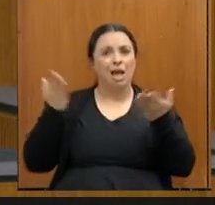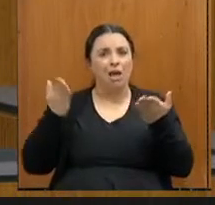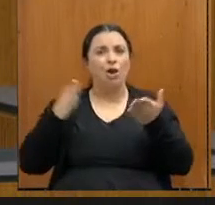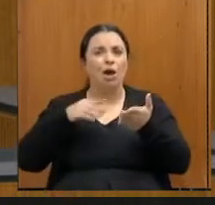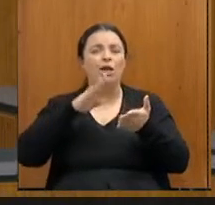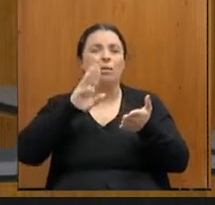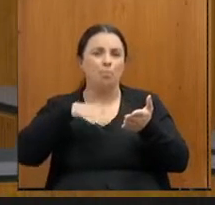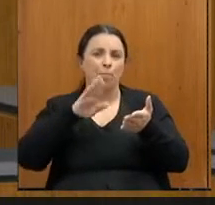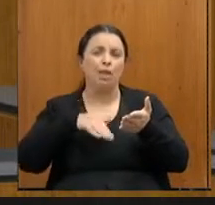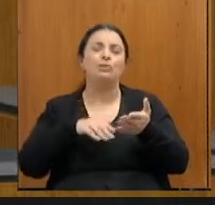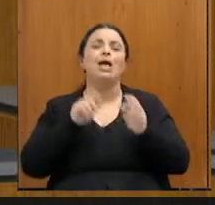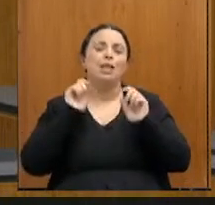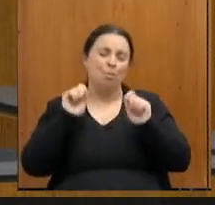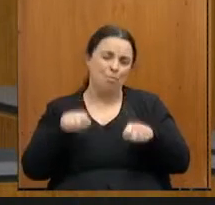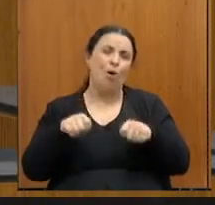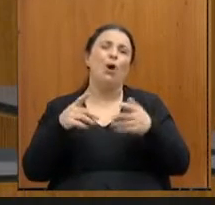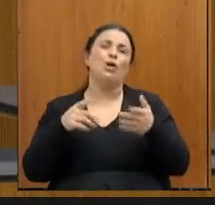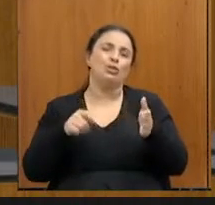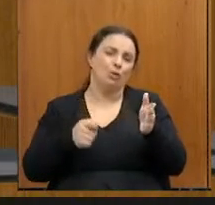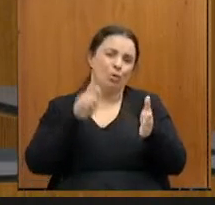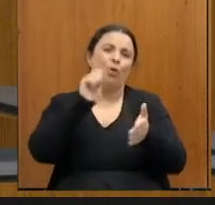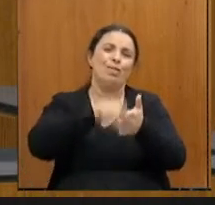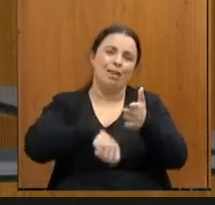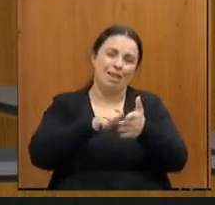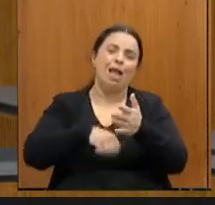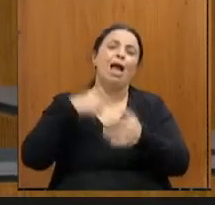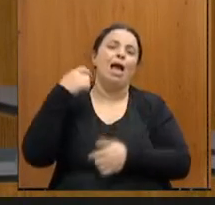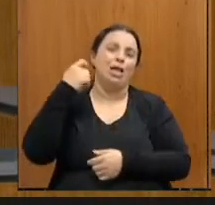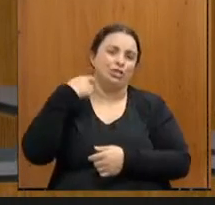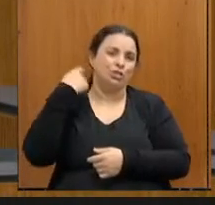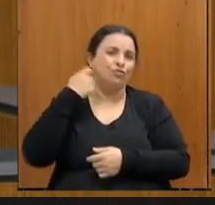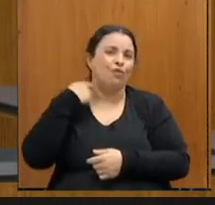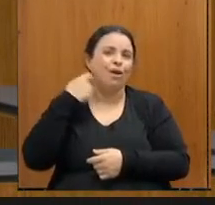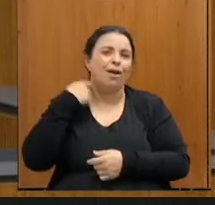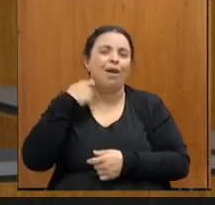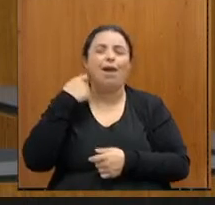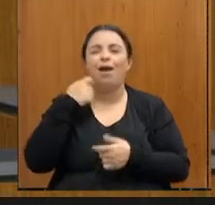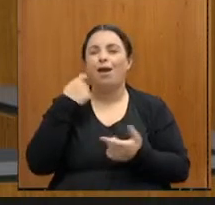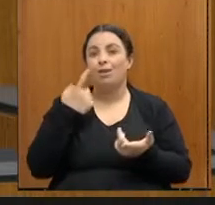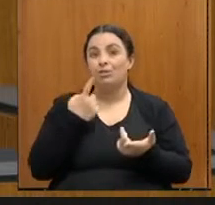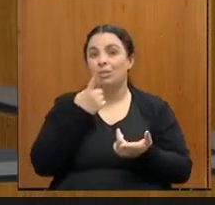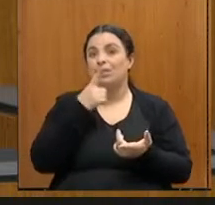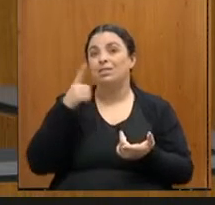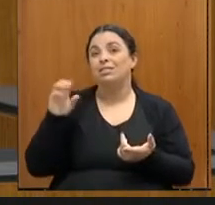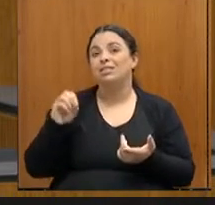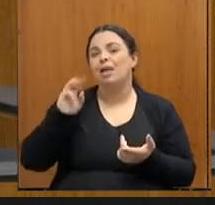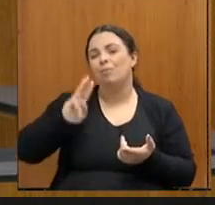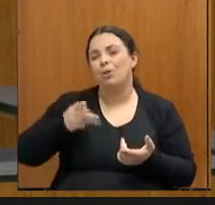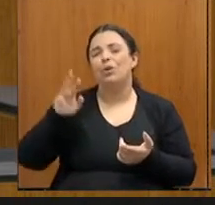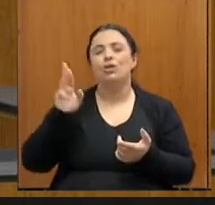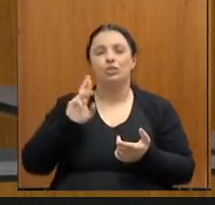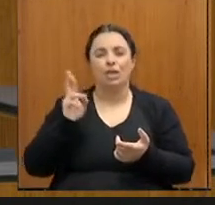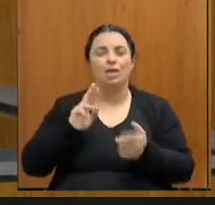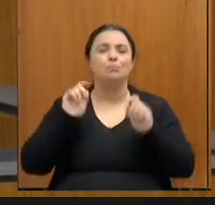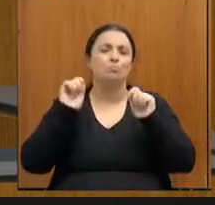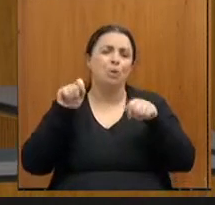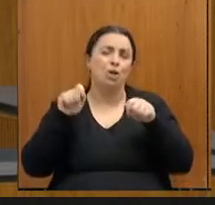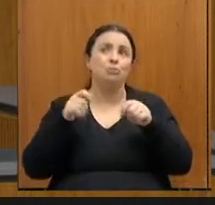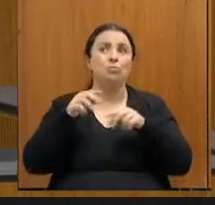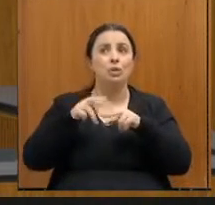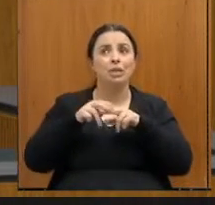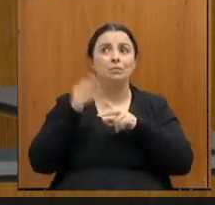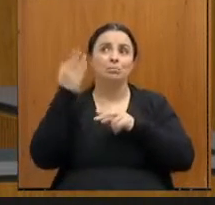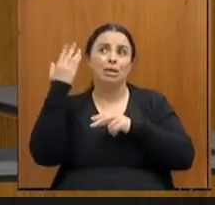a gente pode contratar escritórios e advogados a 6 milhões de reais que no passado era mais um é Assembleia parte da arisa Assembleia